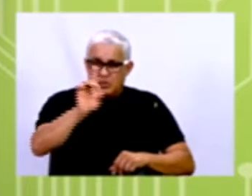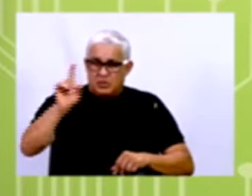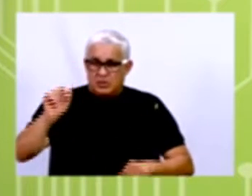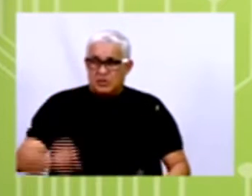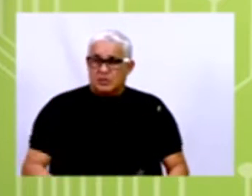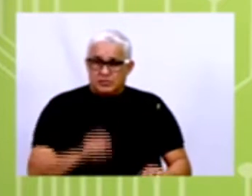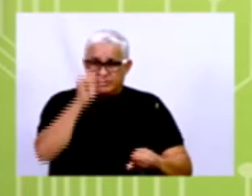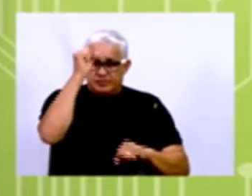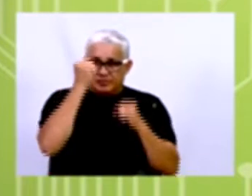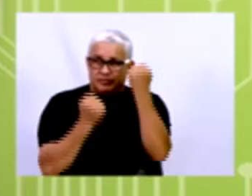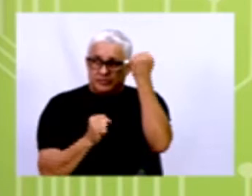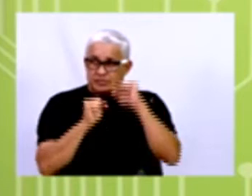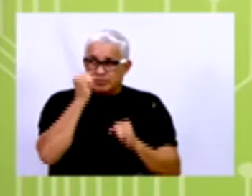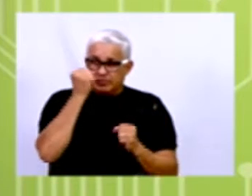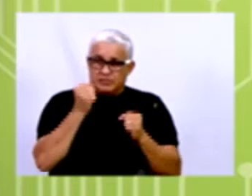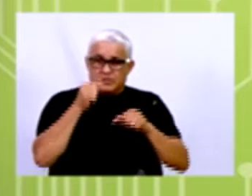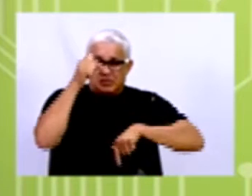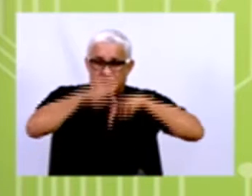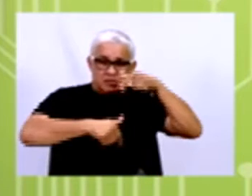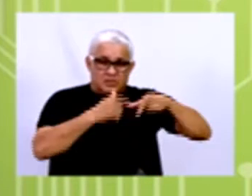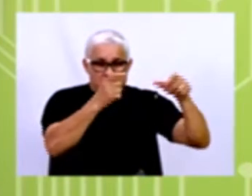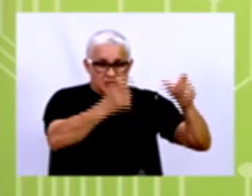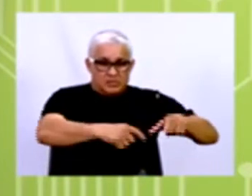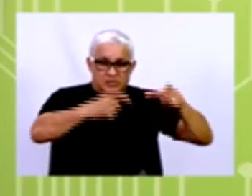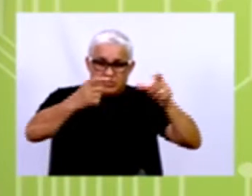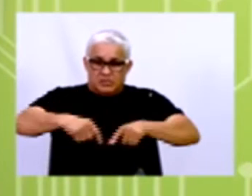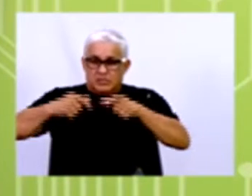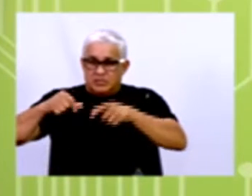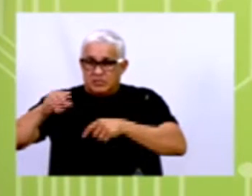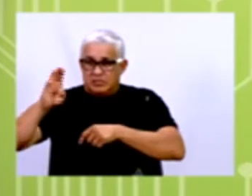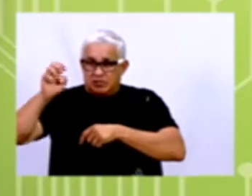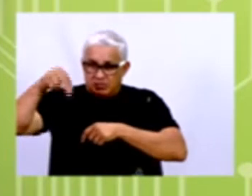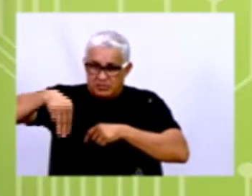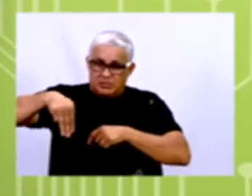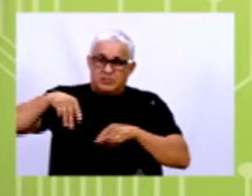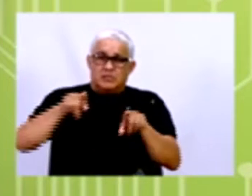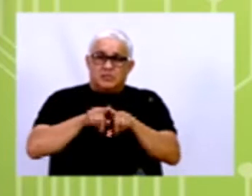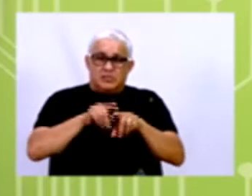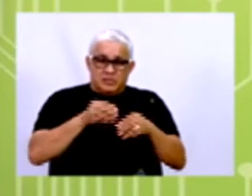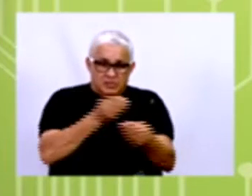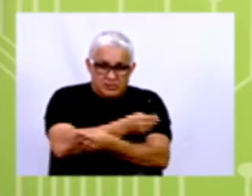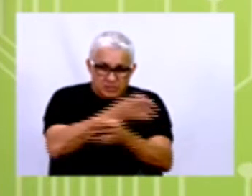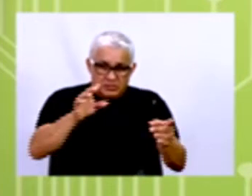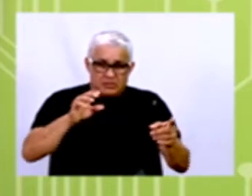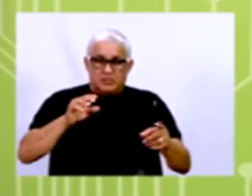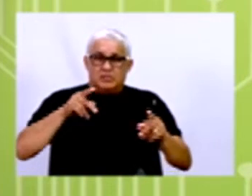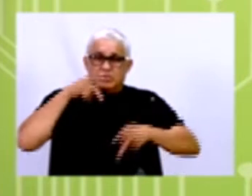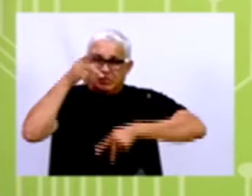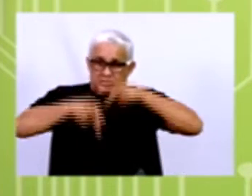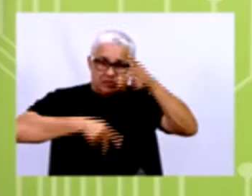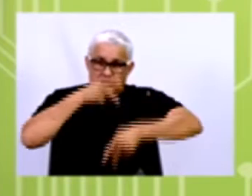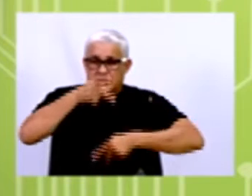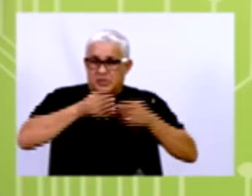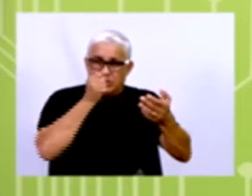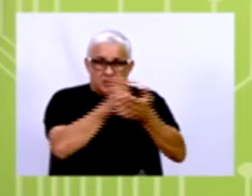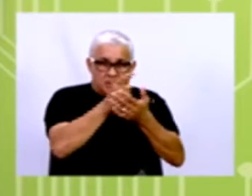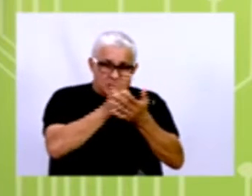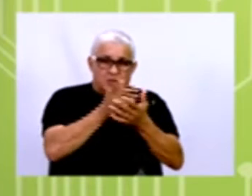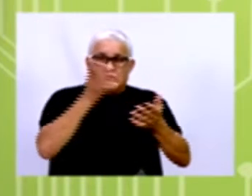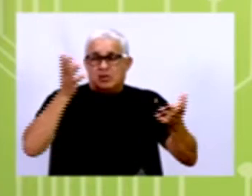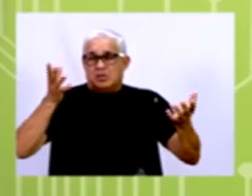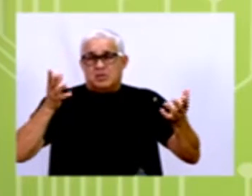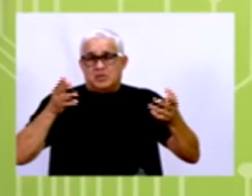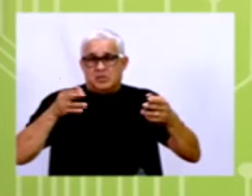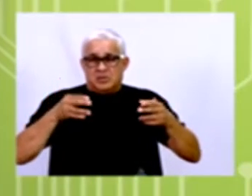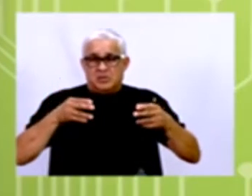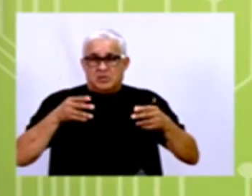Cada posto de trabalho, cada bem disponível para a população nos diversos centros de compra, shopping centers,